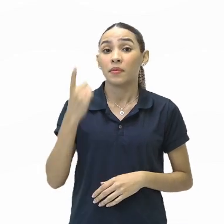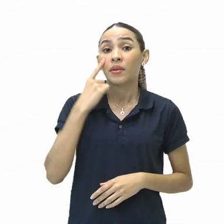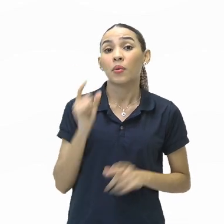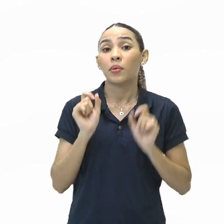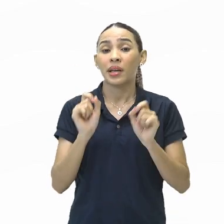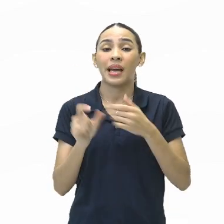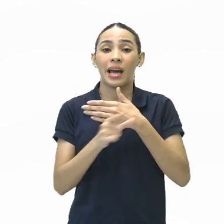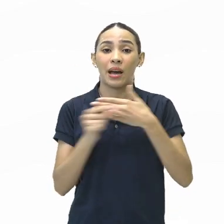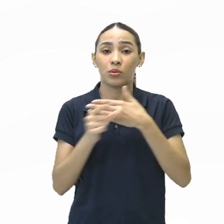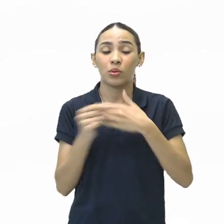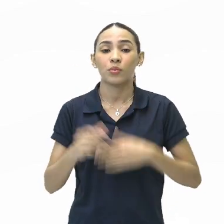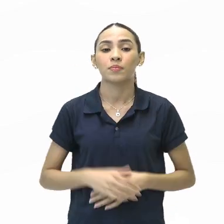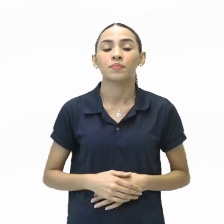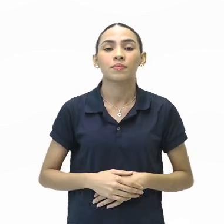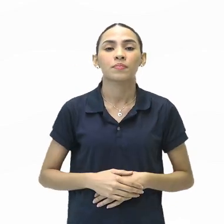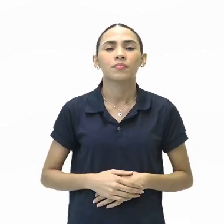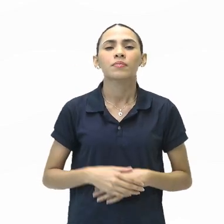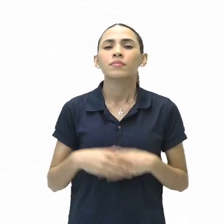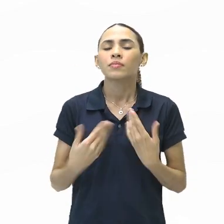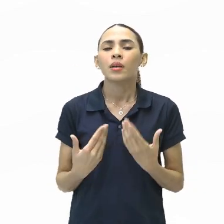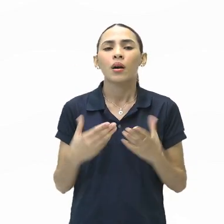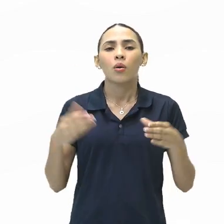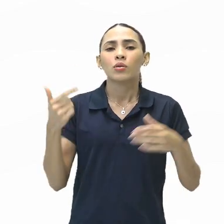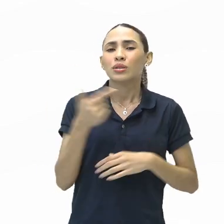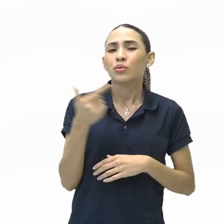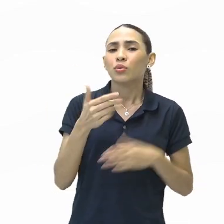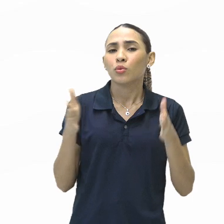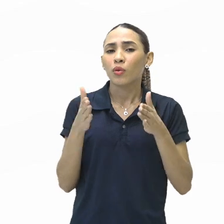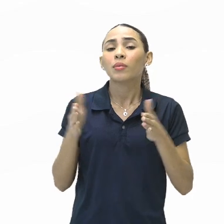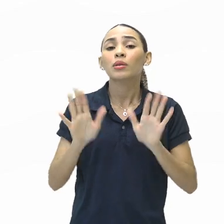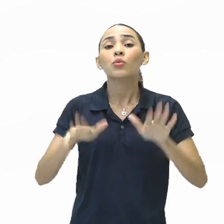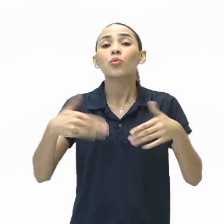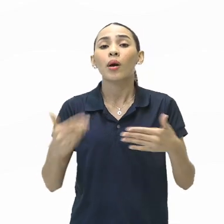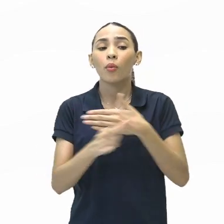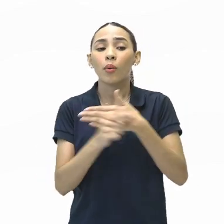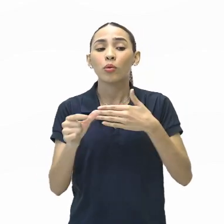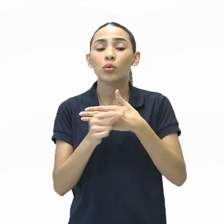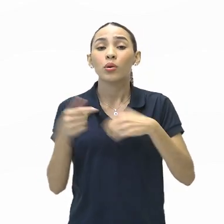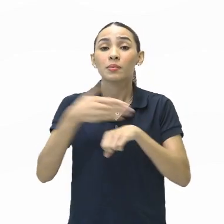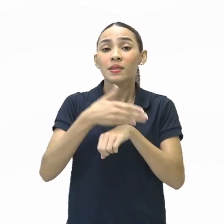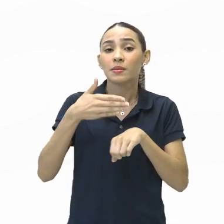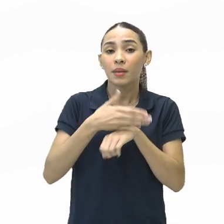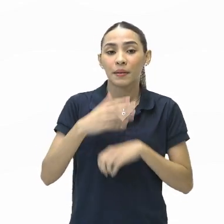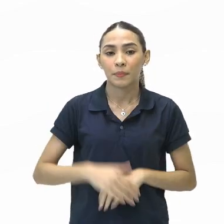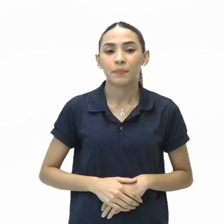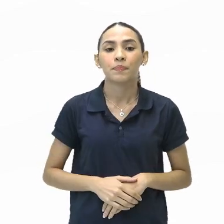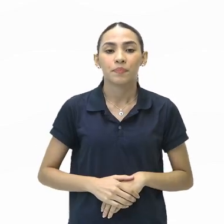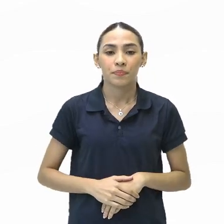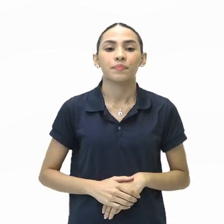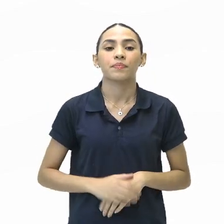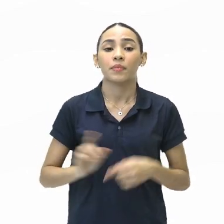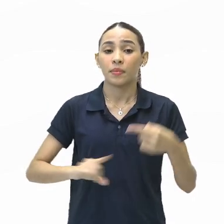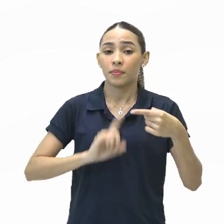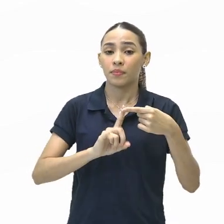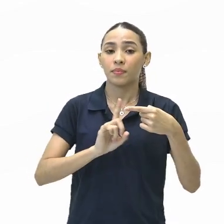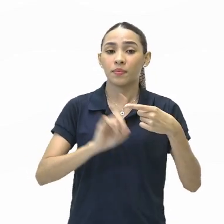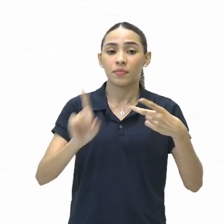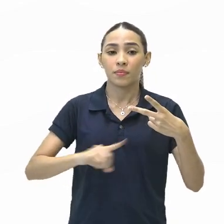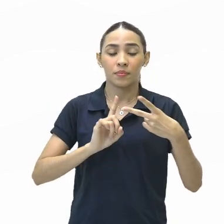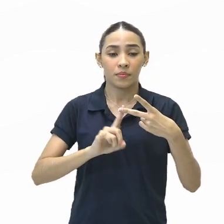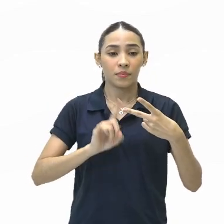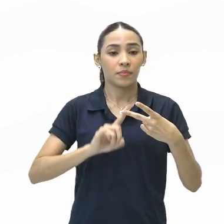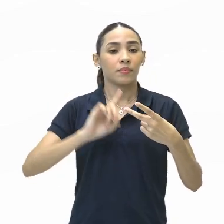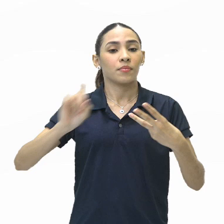nossos autores, né? Quem fez parte desse segundo movimento, segunda fase do modernismo? Carlos Drummond de Andrade,